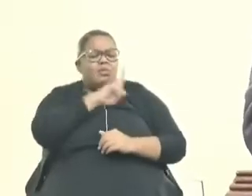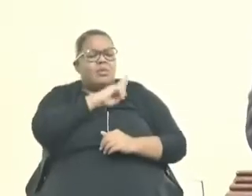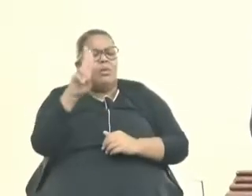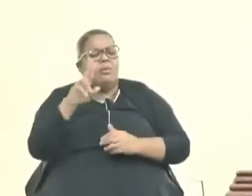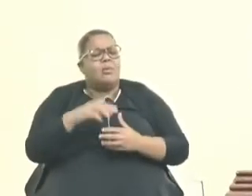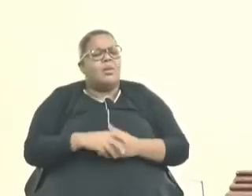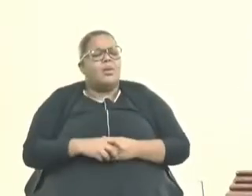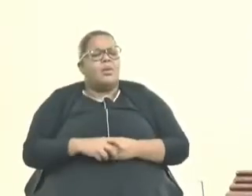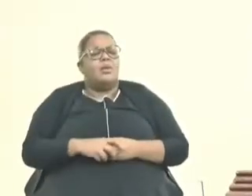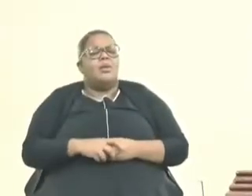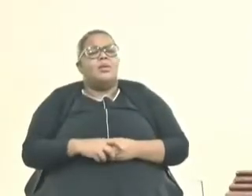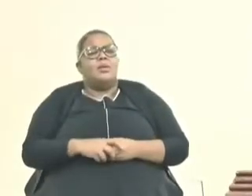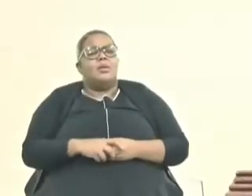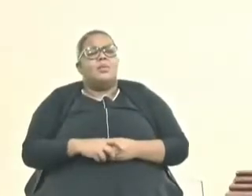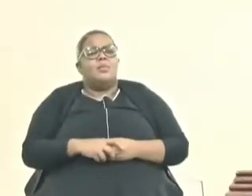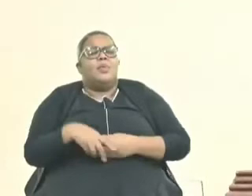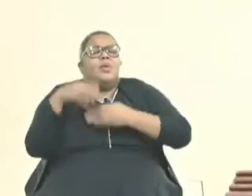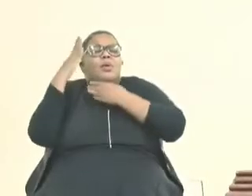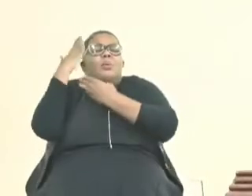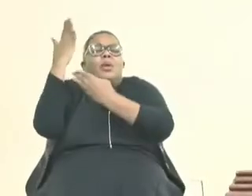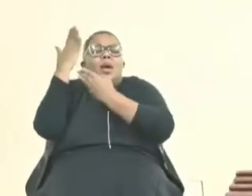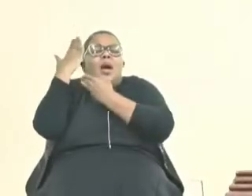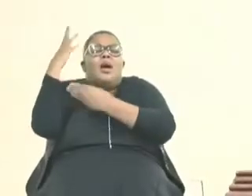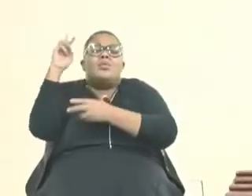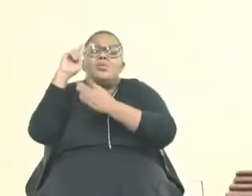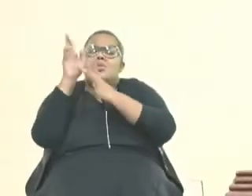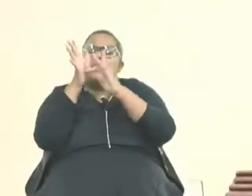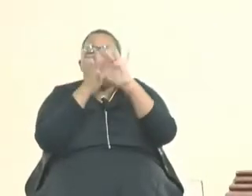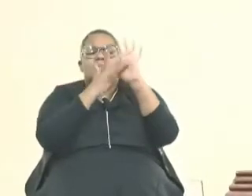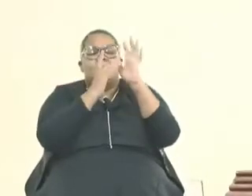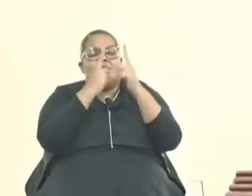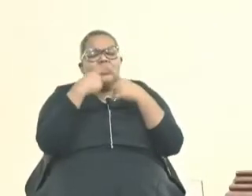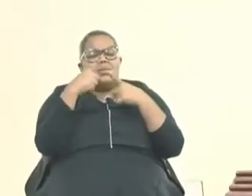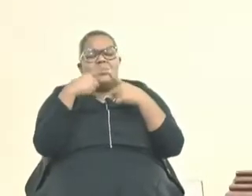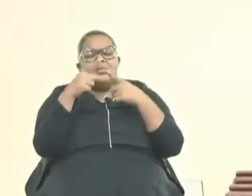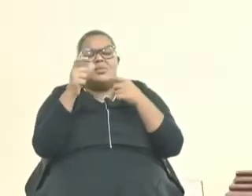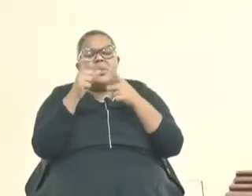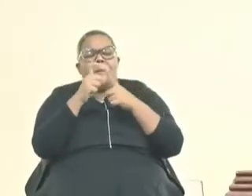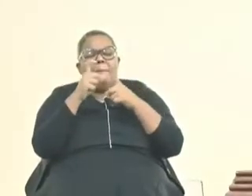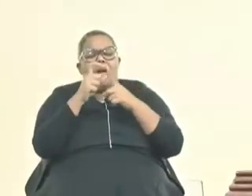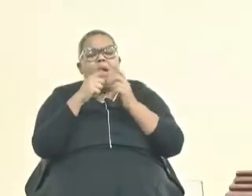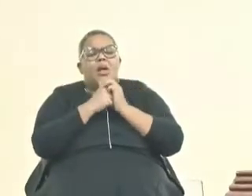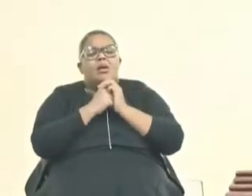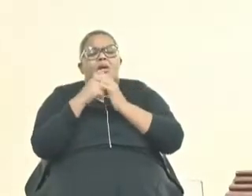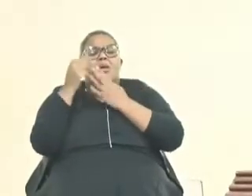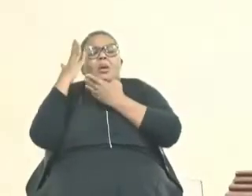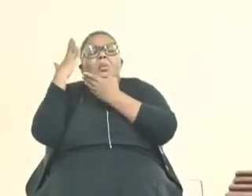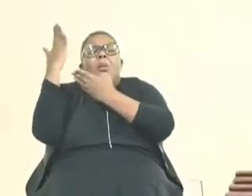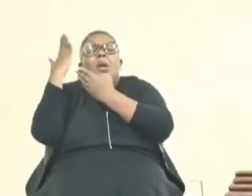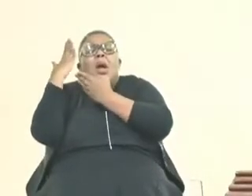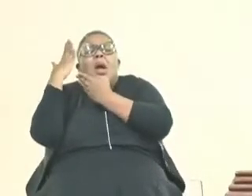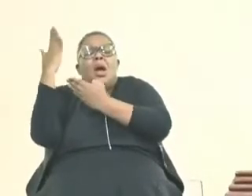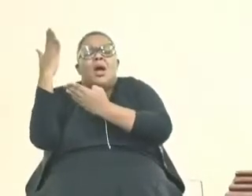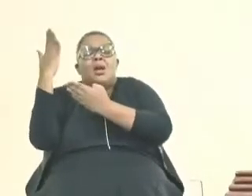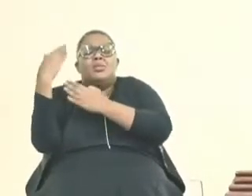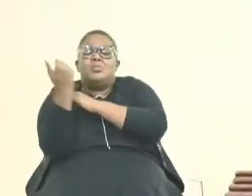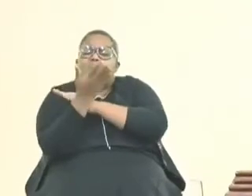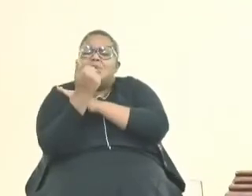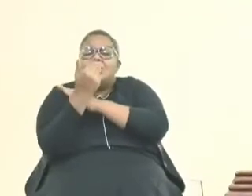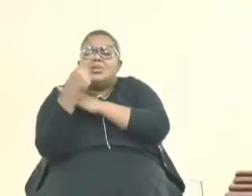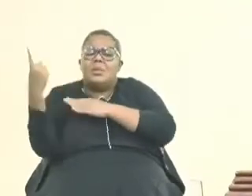nome e Obrigado Senhor pela tua palavra Oi obrigado por ter o senhor chama nossa